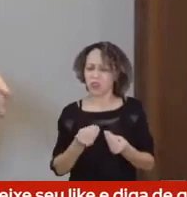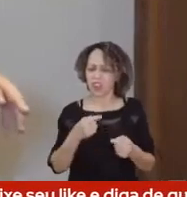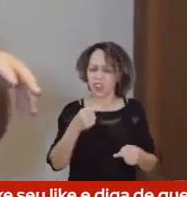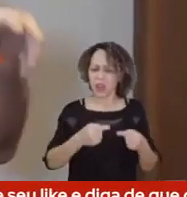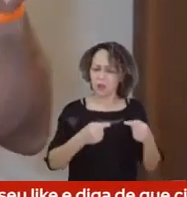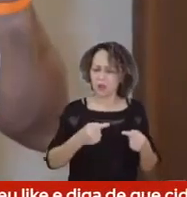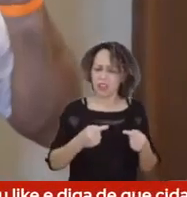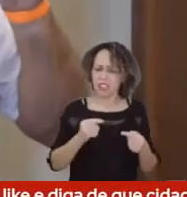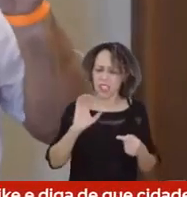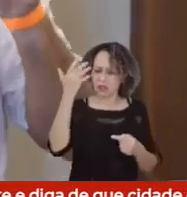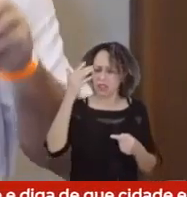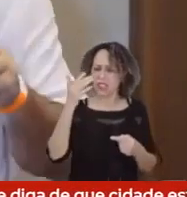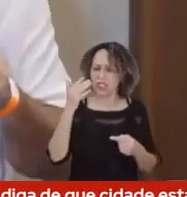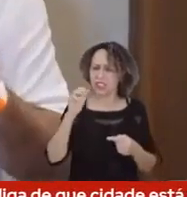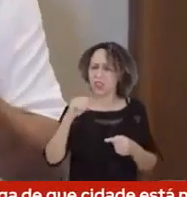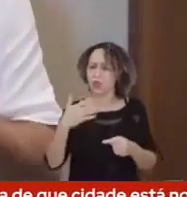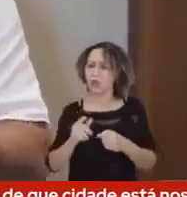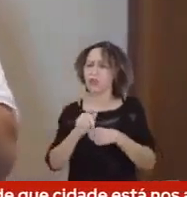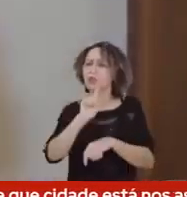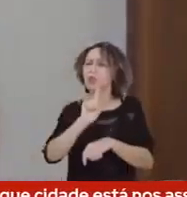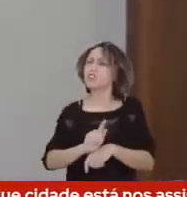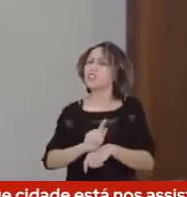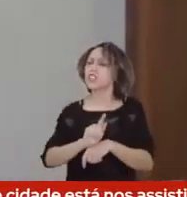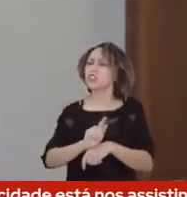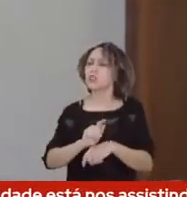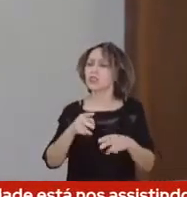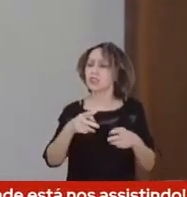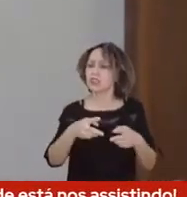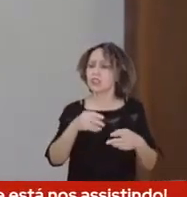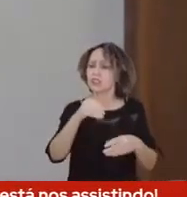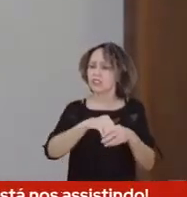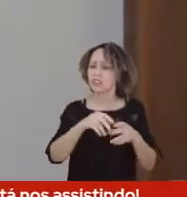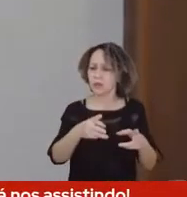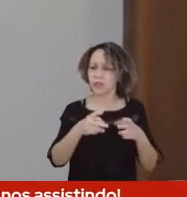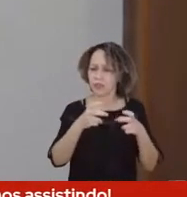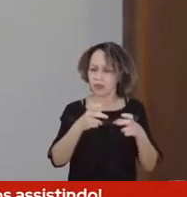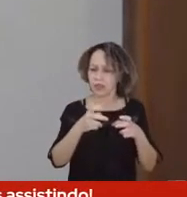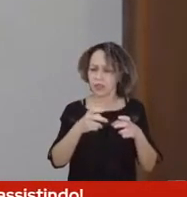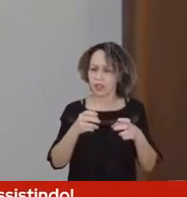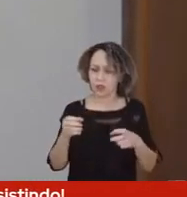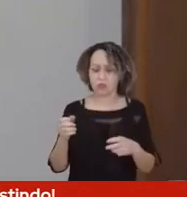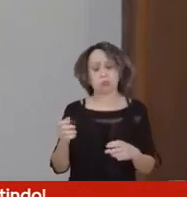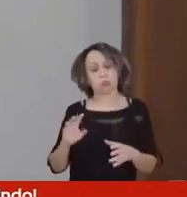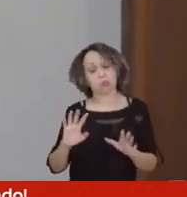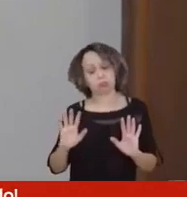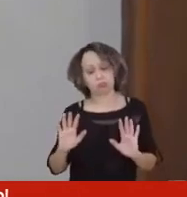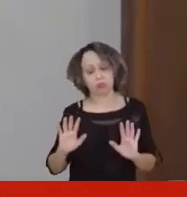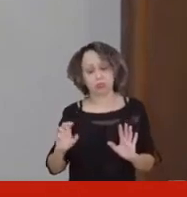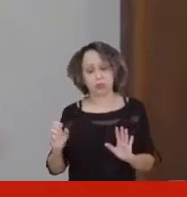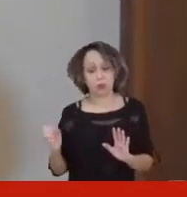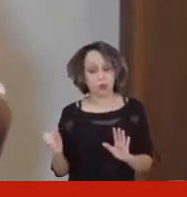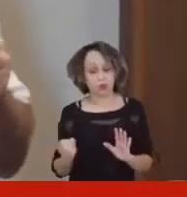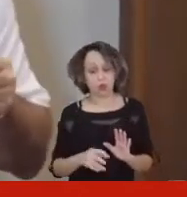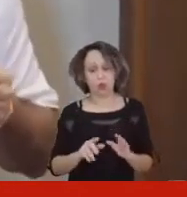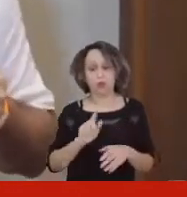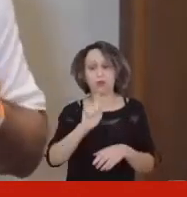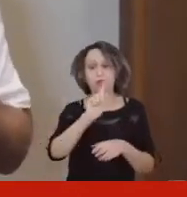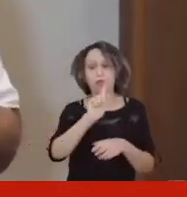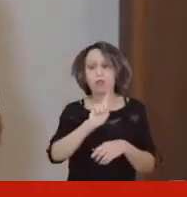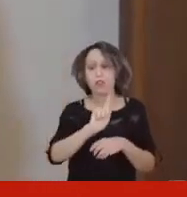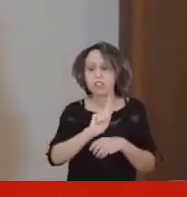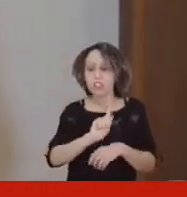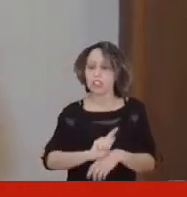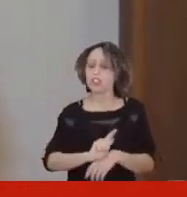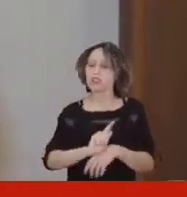gestores da Petrobras, o que significa que os novos gestores podem definir políticas diferentes e, mesmo assim, manter a lucratividade da empresa. Vou me permitir